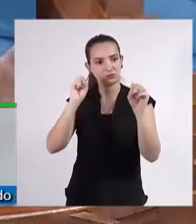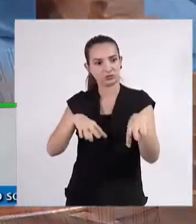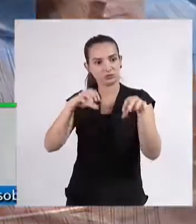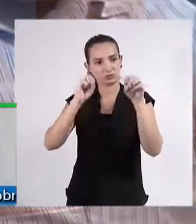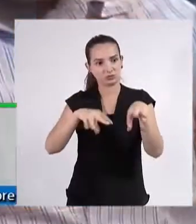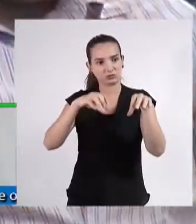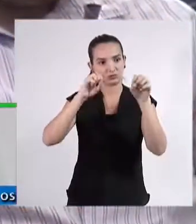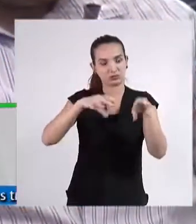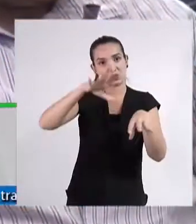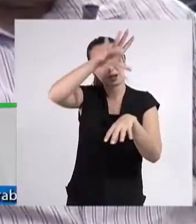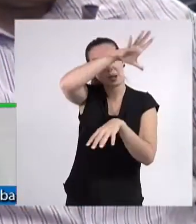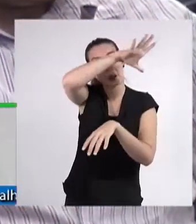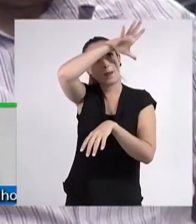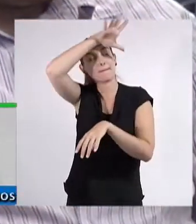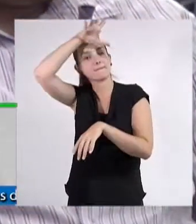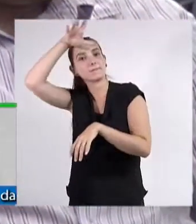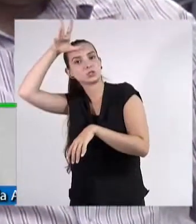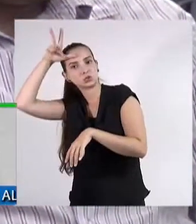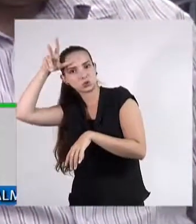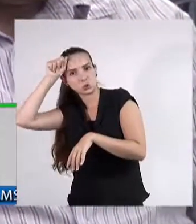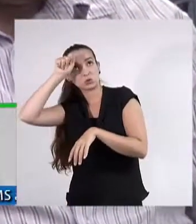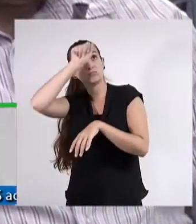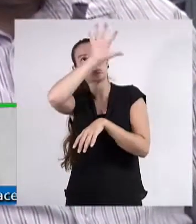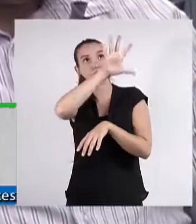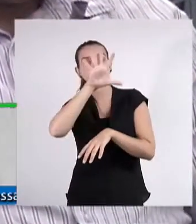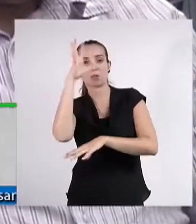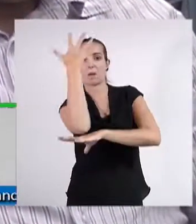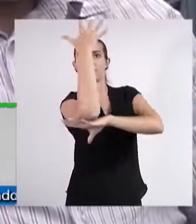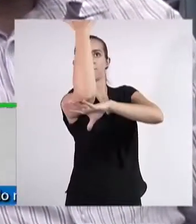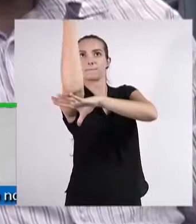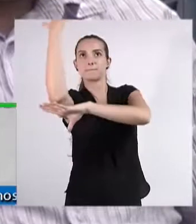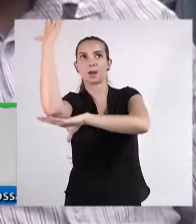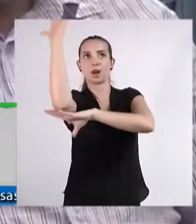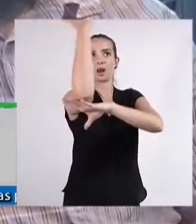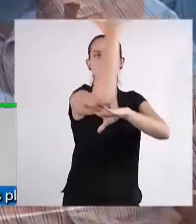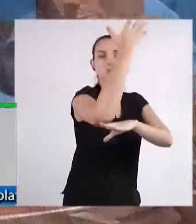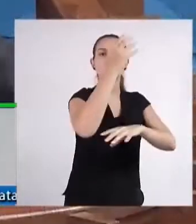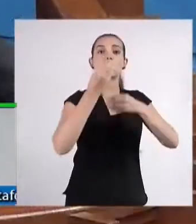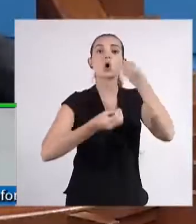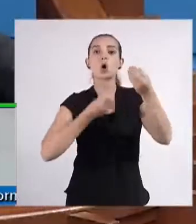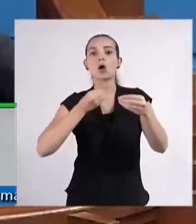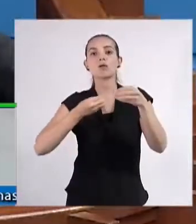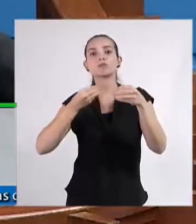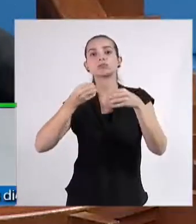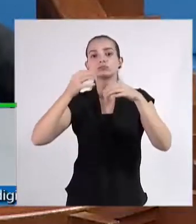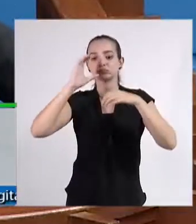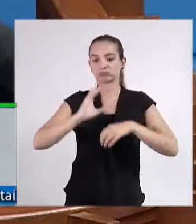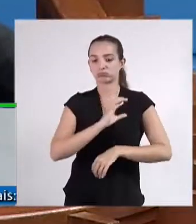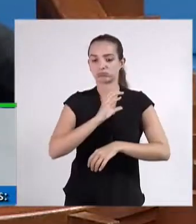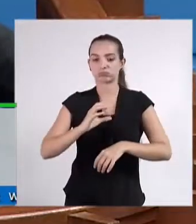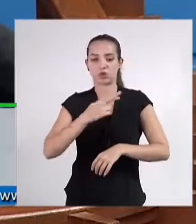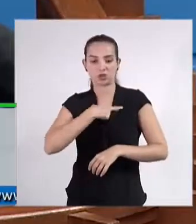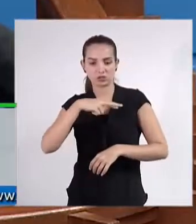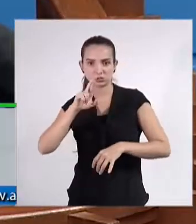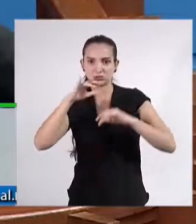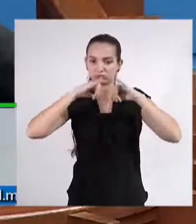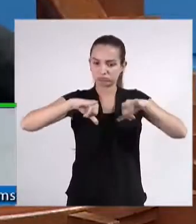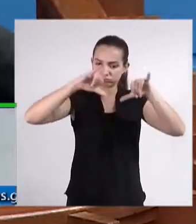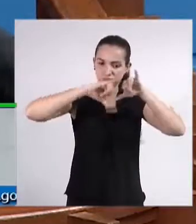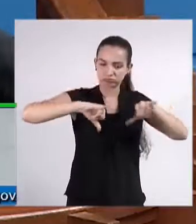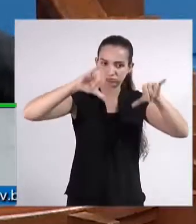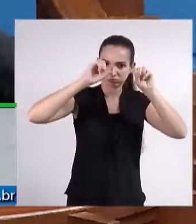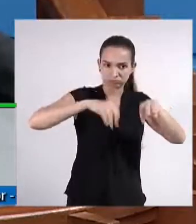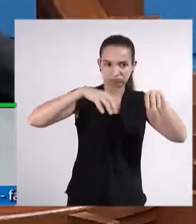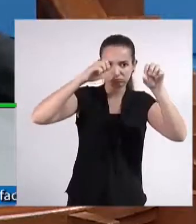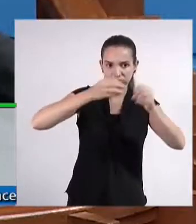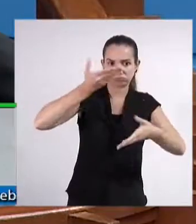características peculiares, que tem problemas bastante específicos. Aliás,